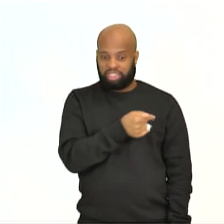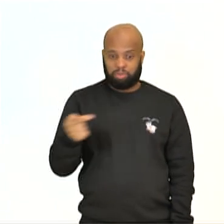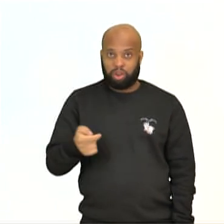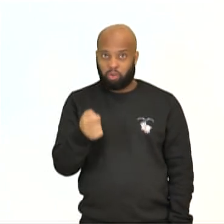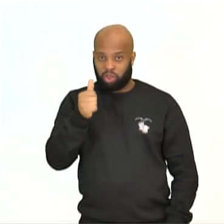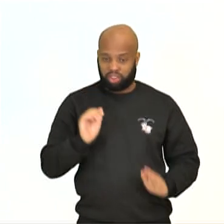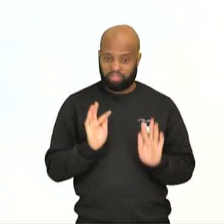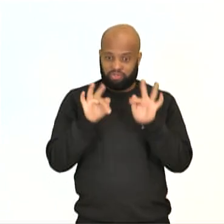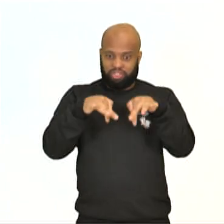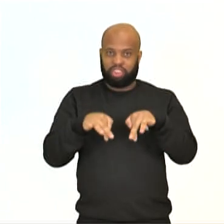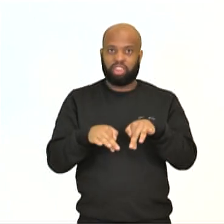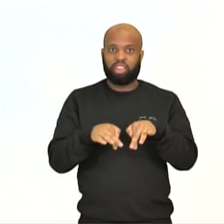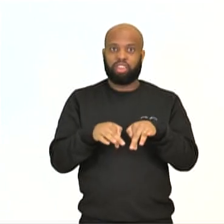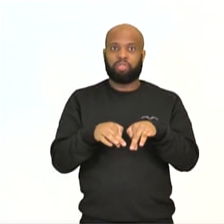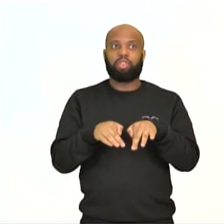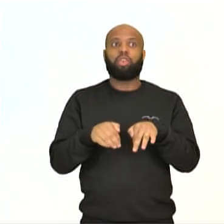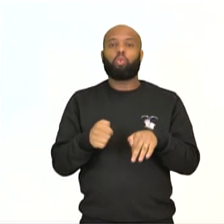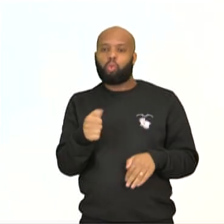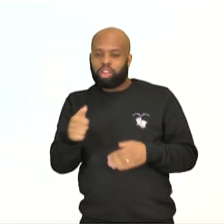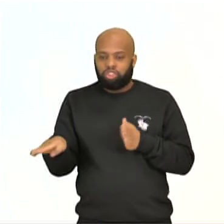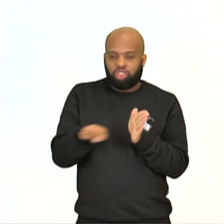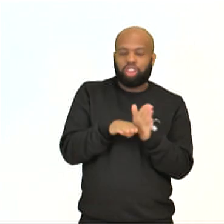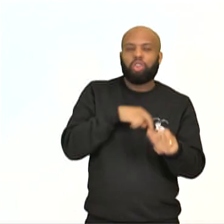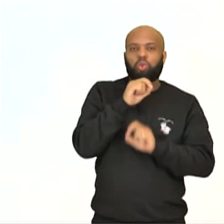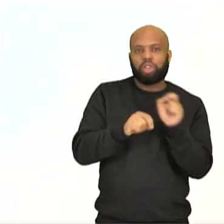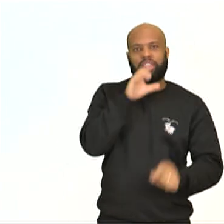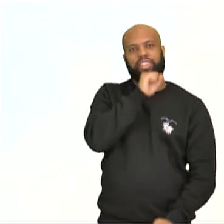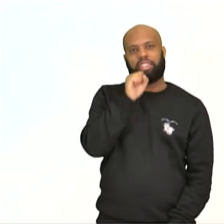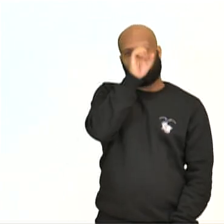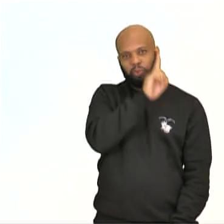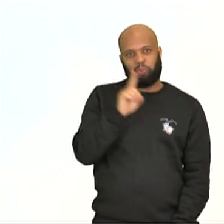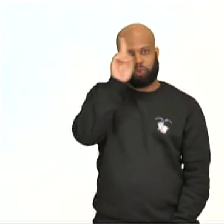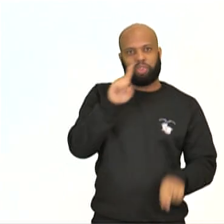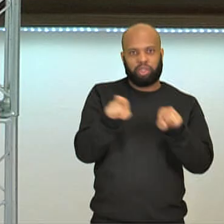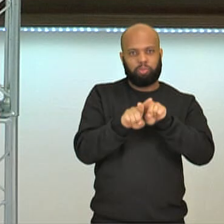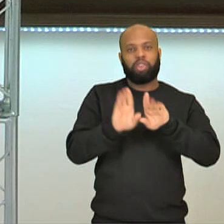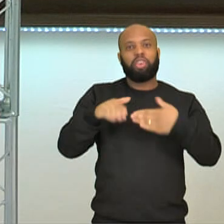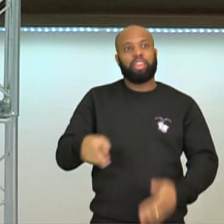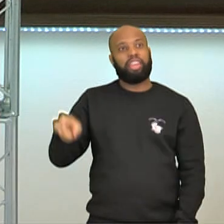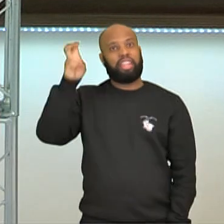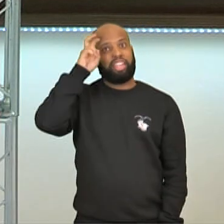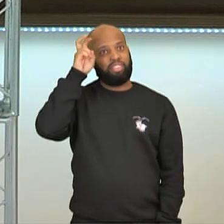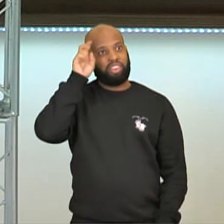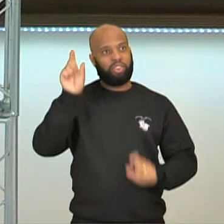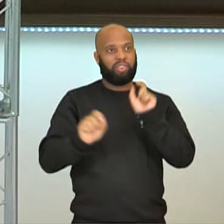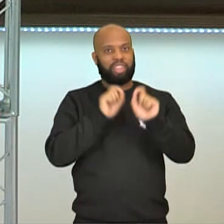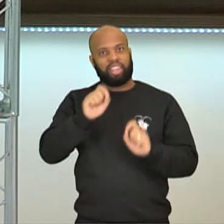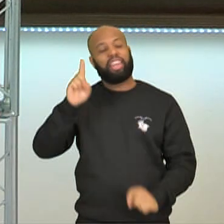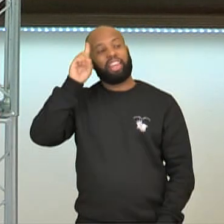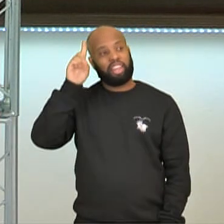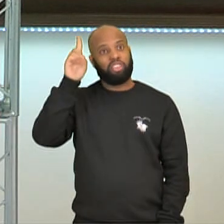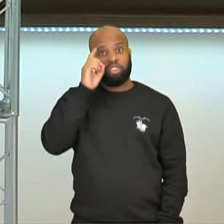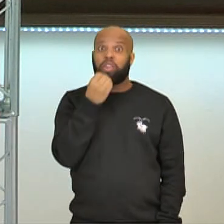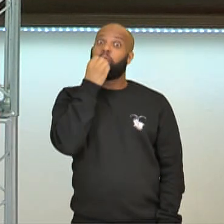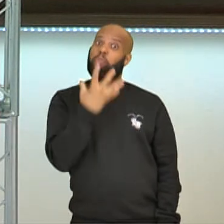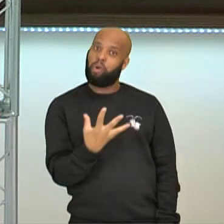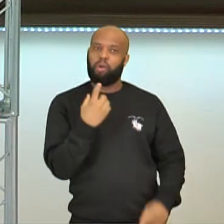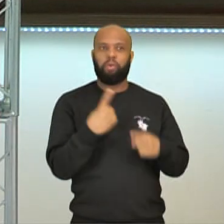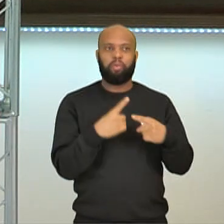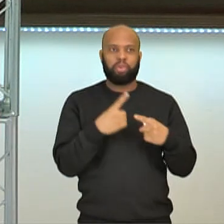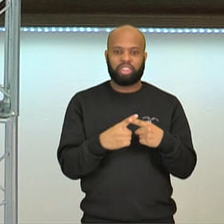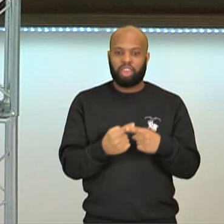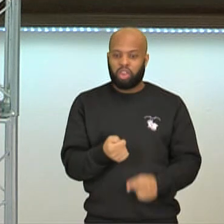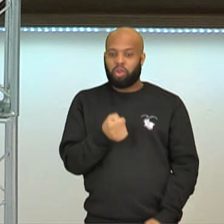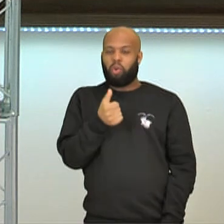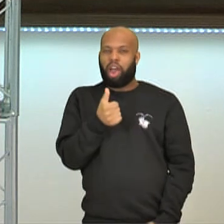né? Estar por vir é o final de semana. Então, a quinta-feira é um dia excelente porque ele